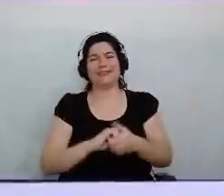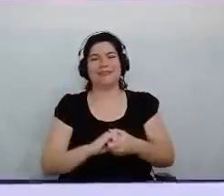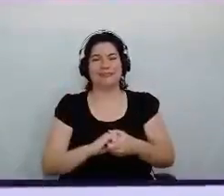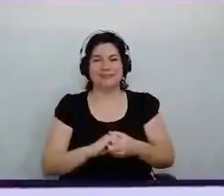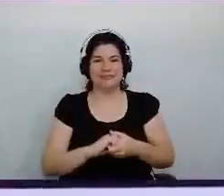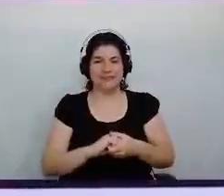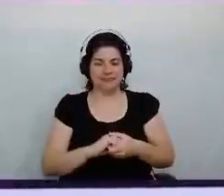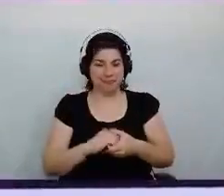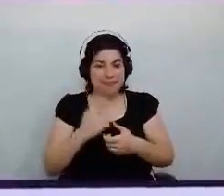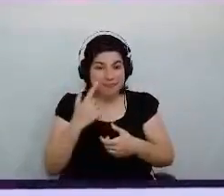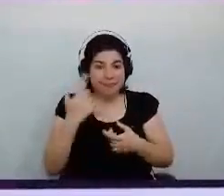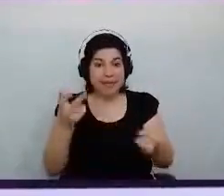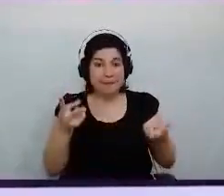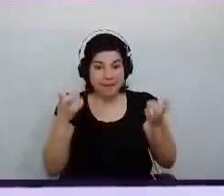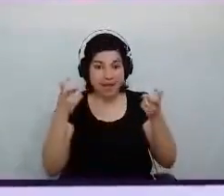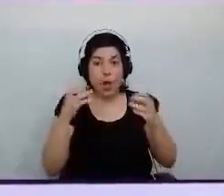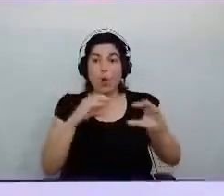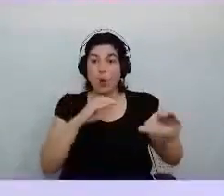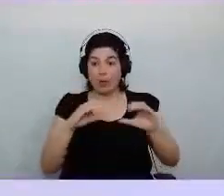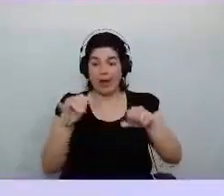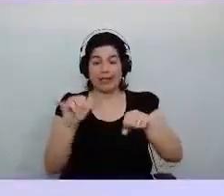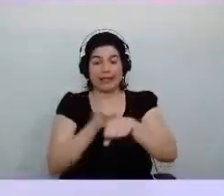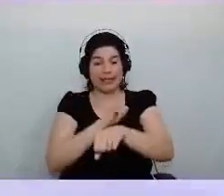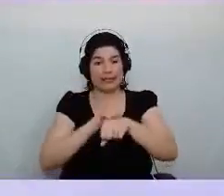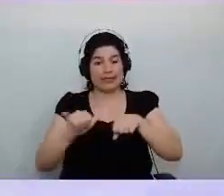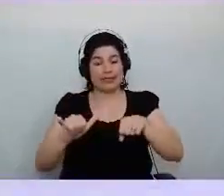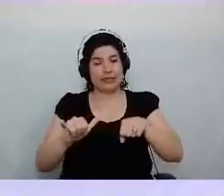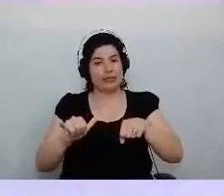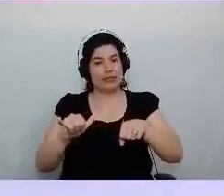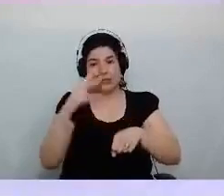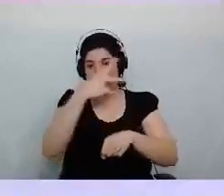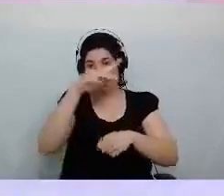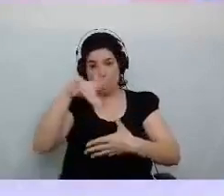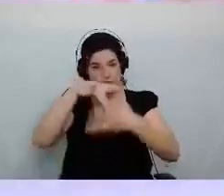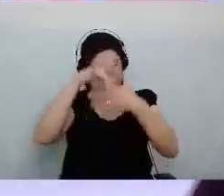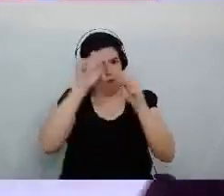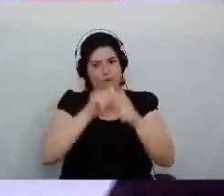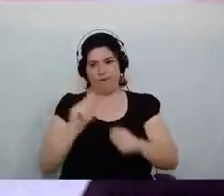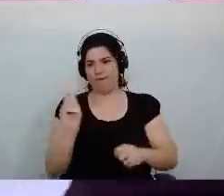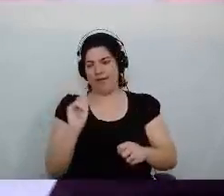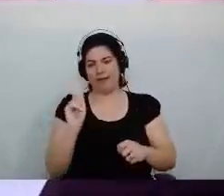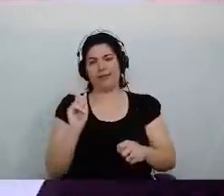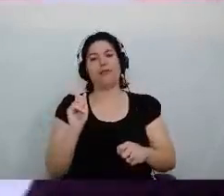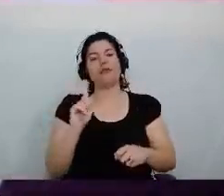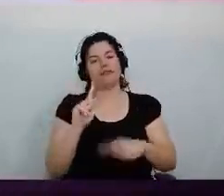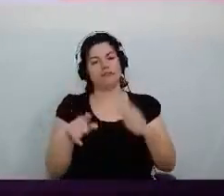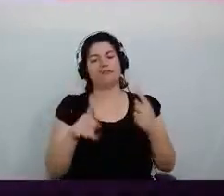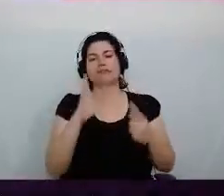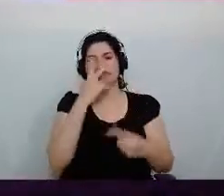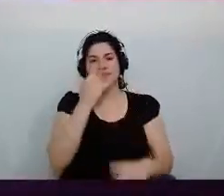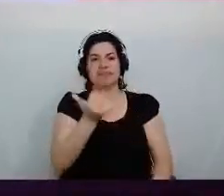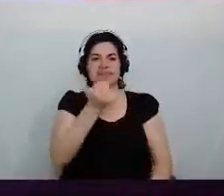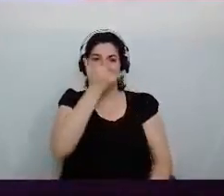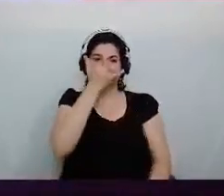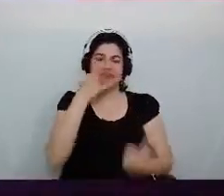Percebe a comunicação estratégica? Não façam isso com os liderados de vocês. Gera frustração.